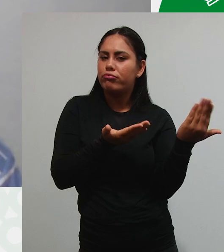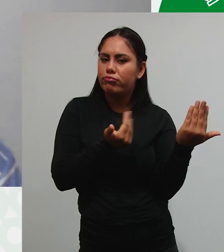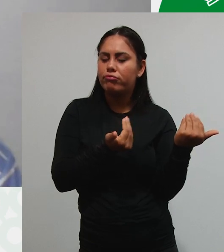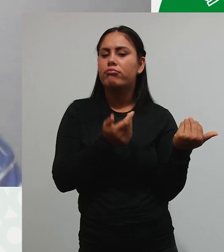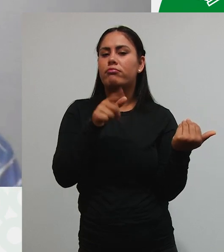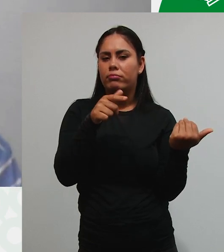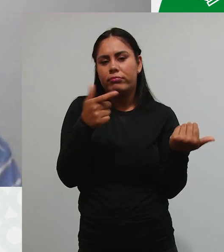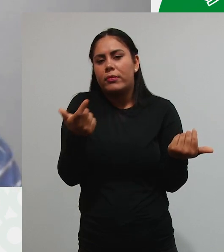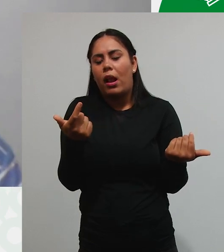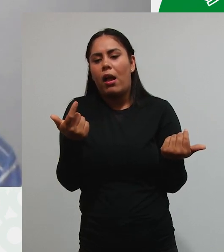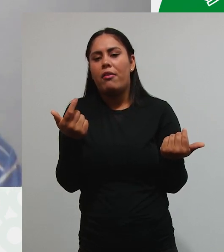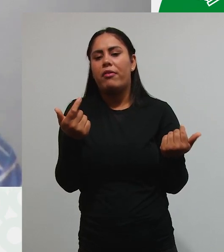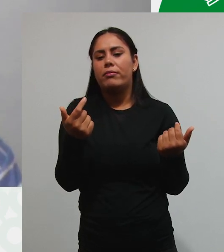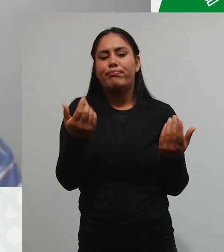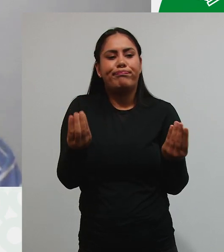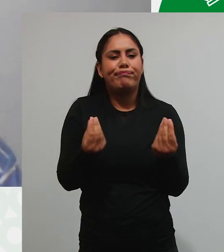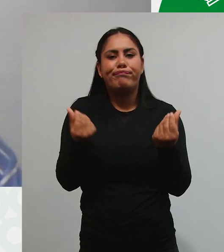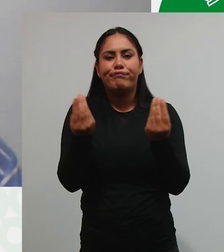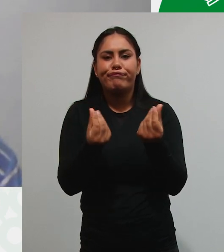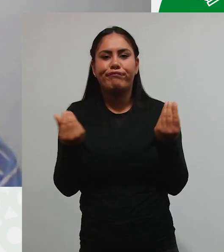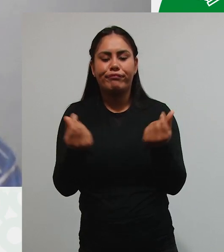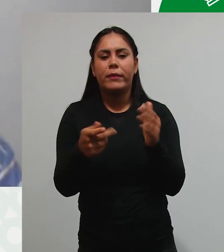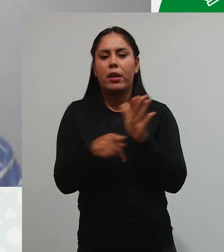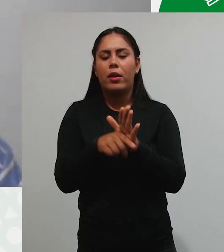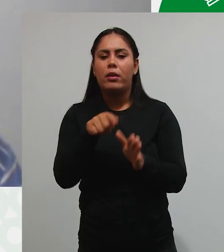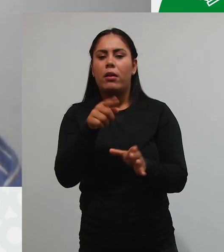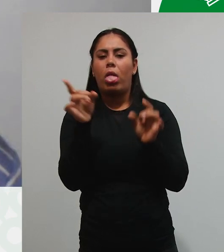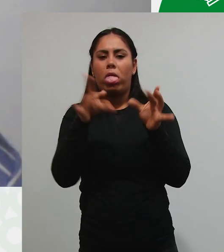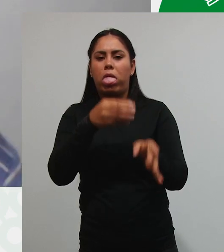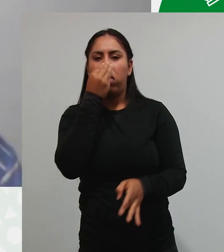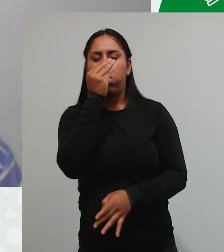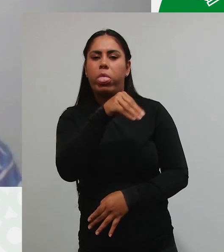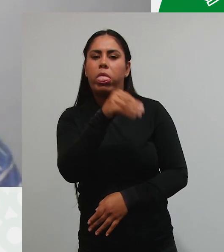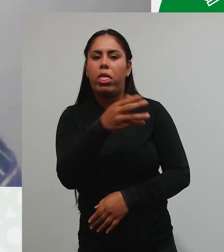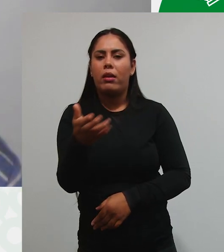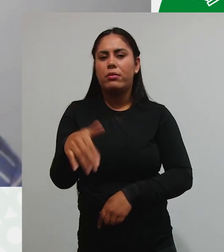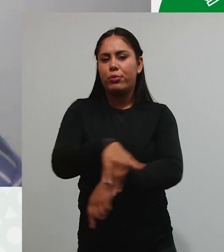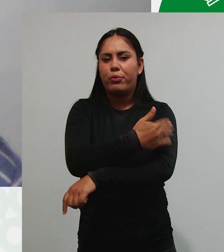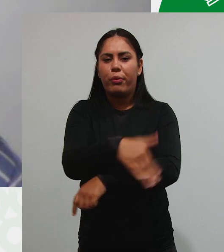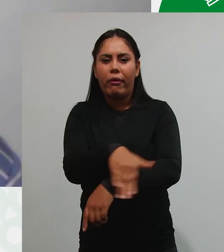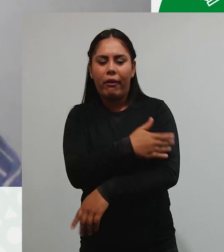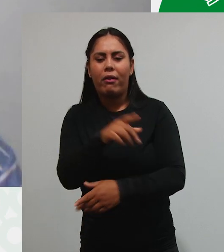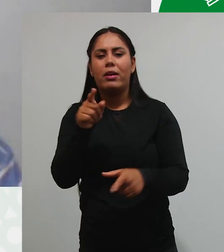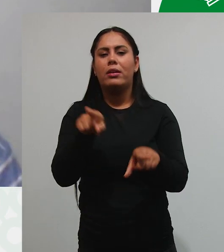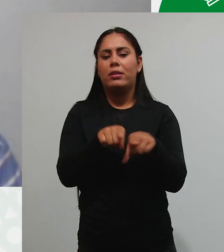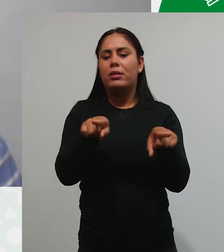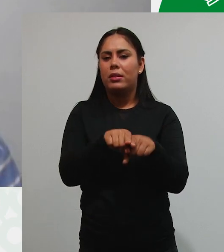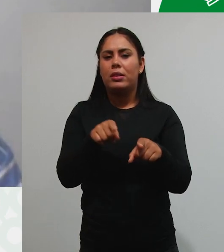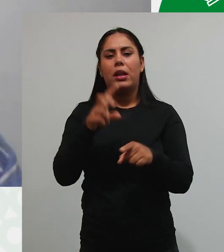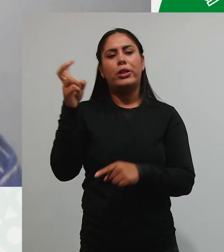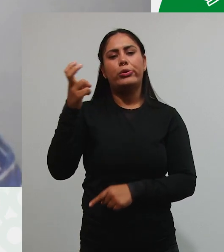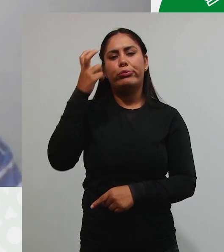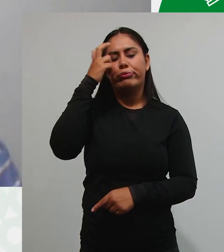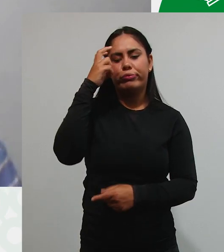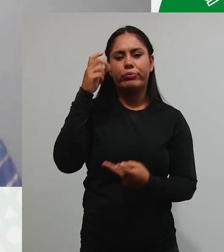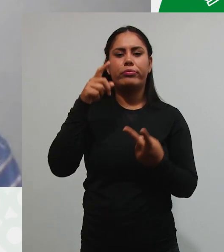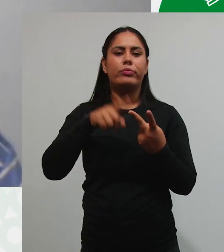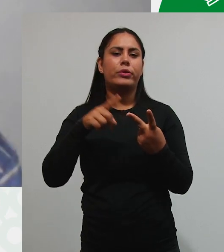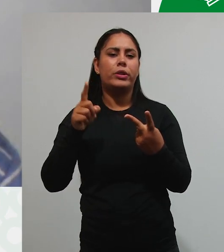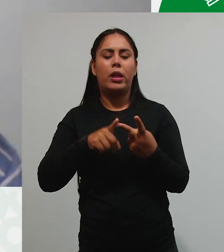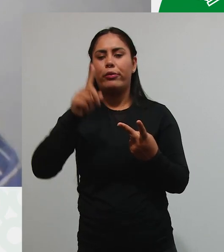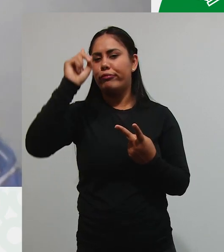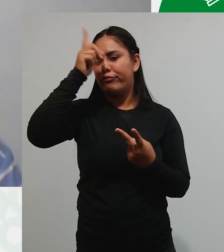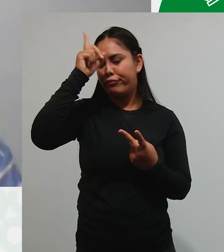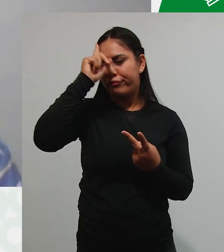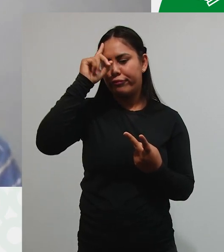vulnerabilidade social, crianças e adolescentes que estavam em situação de rua, envolvendo a questão da multiculturalidade, do cotidiano,